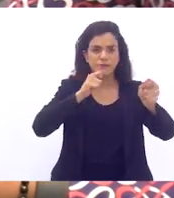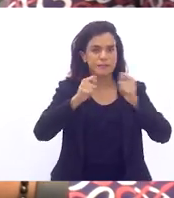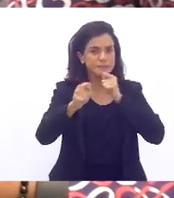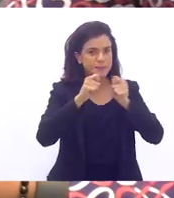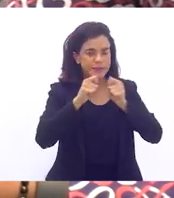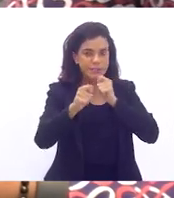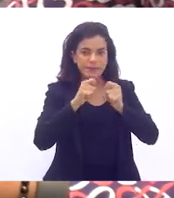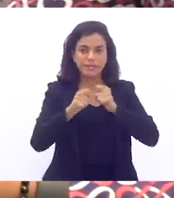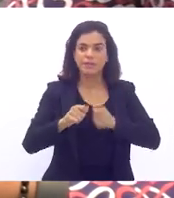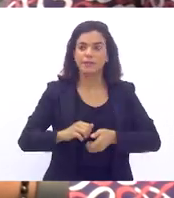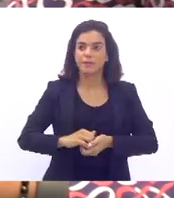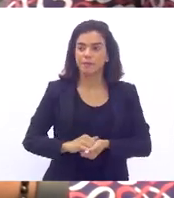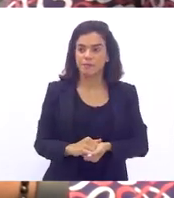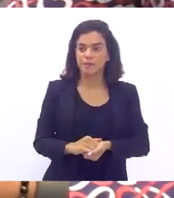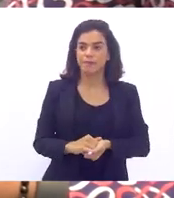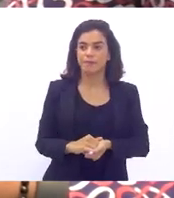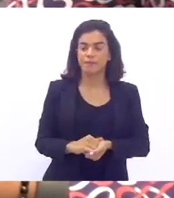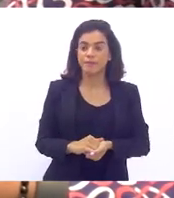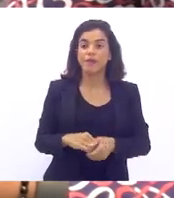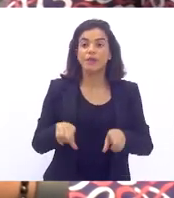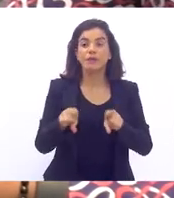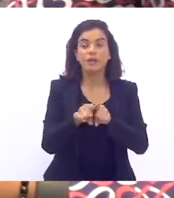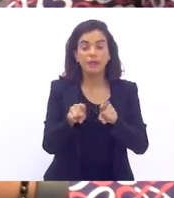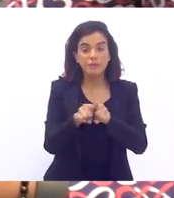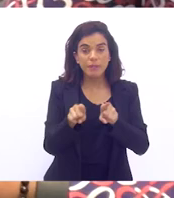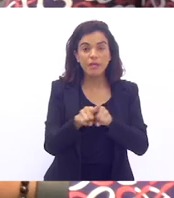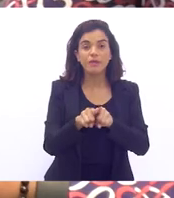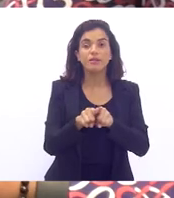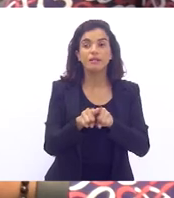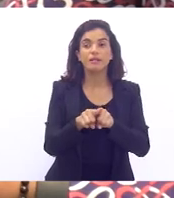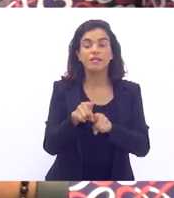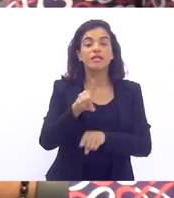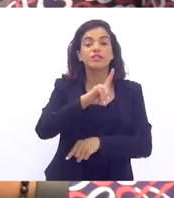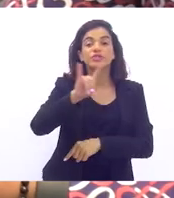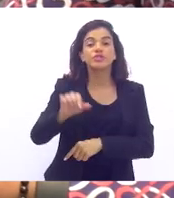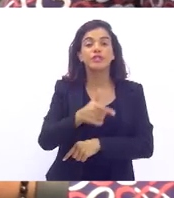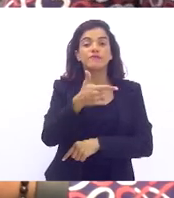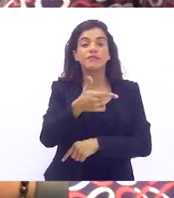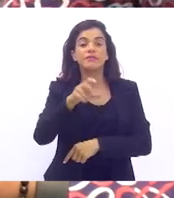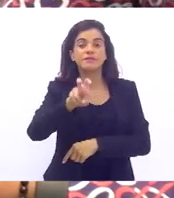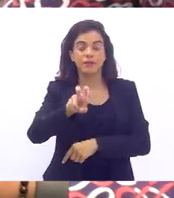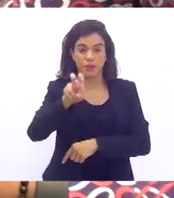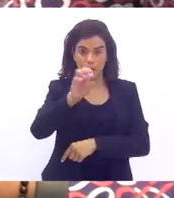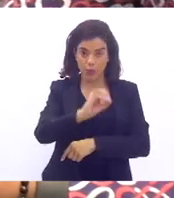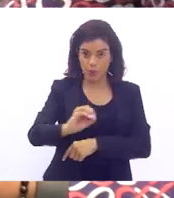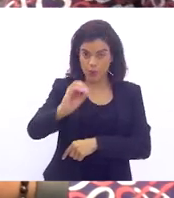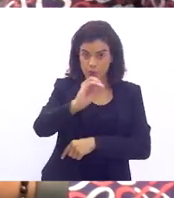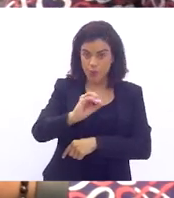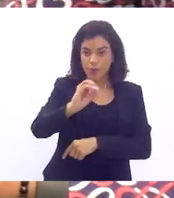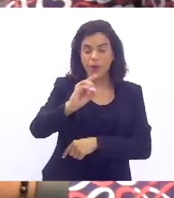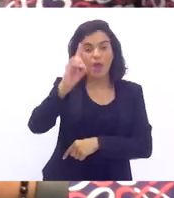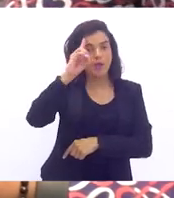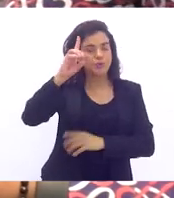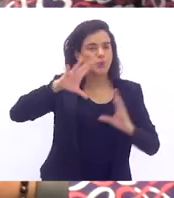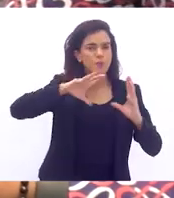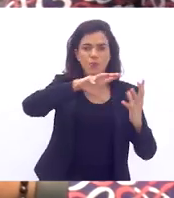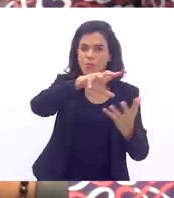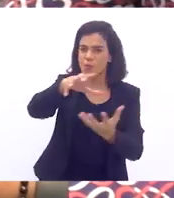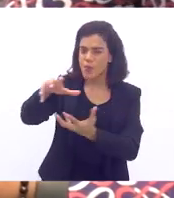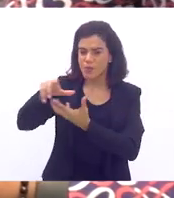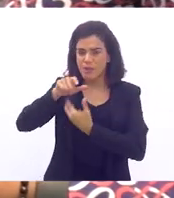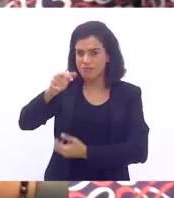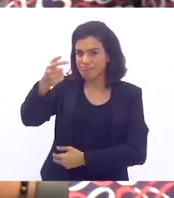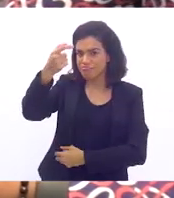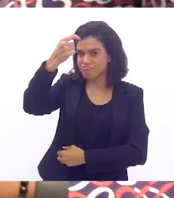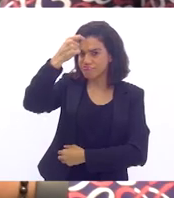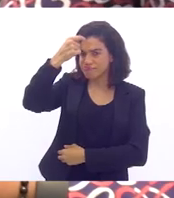imprensa mas uma questão também que 20 dias 25 de outubro é o dia mundial de